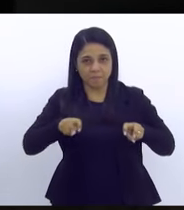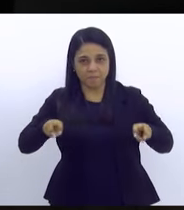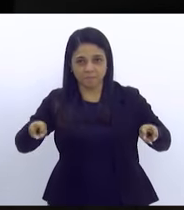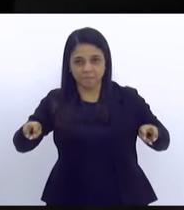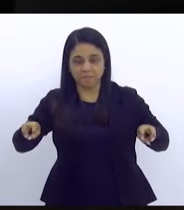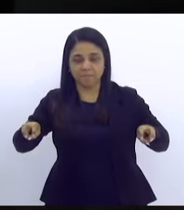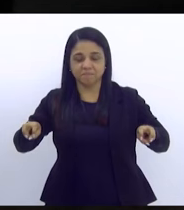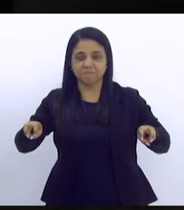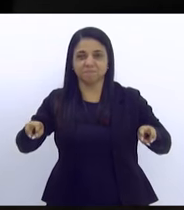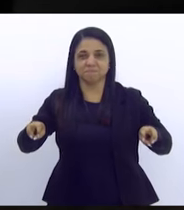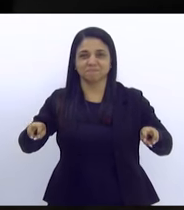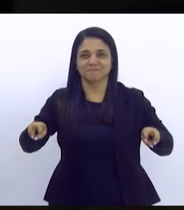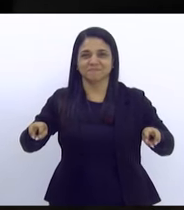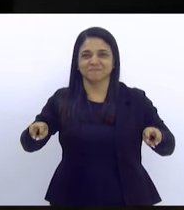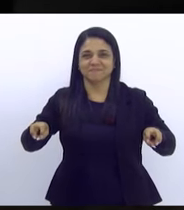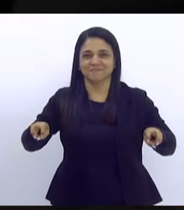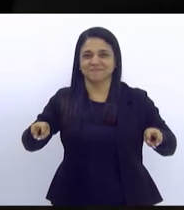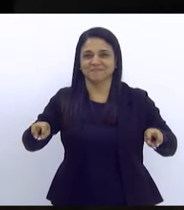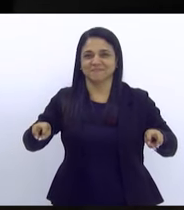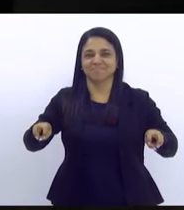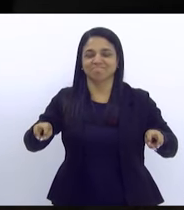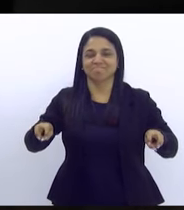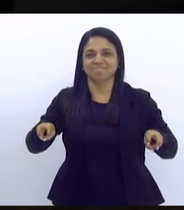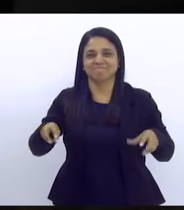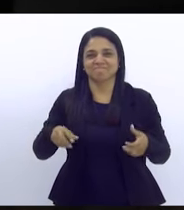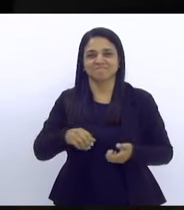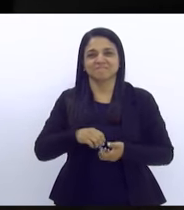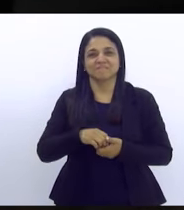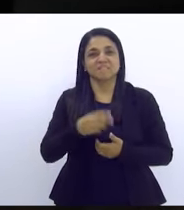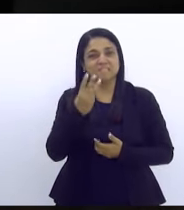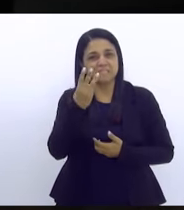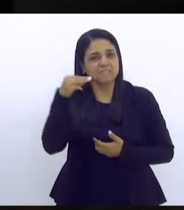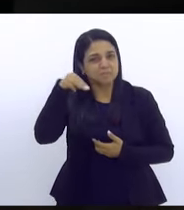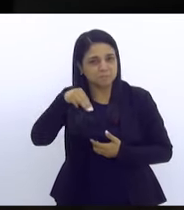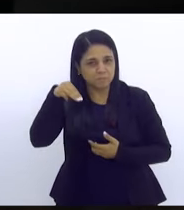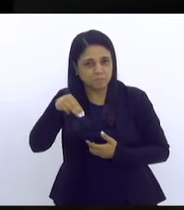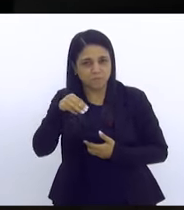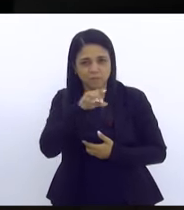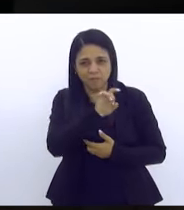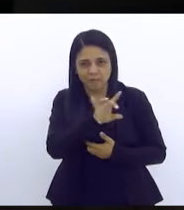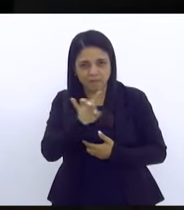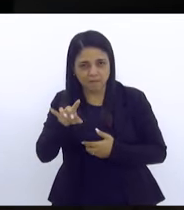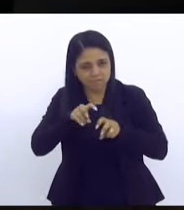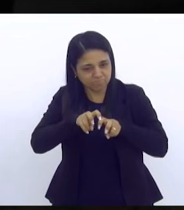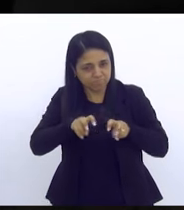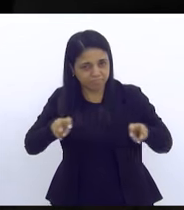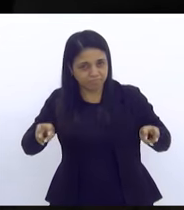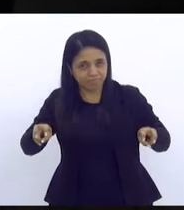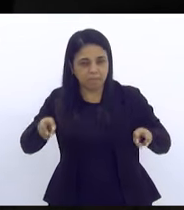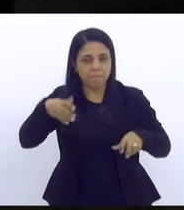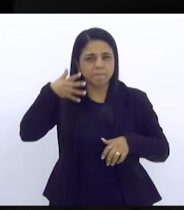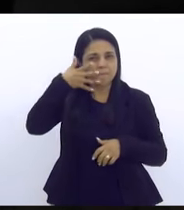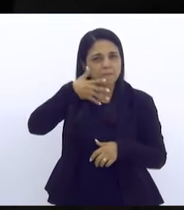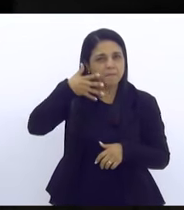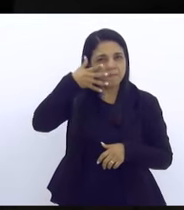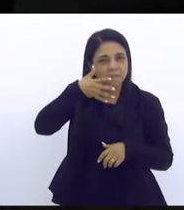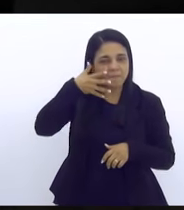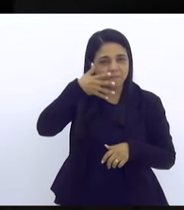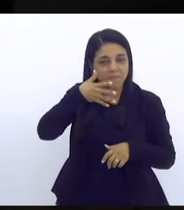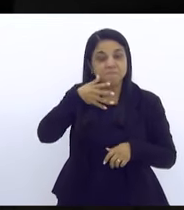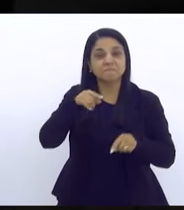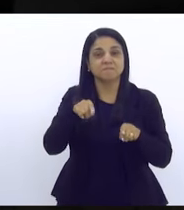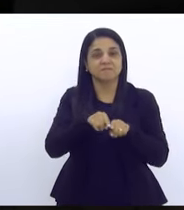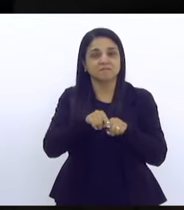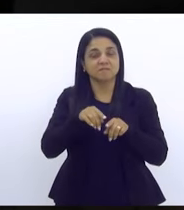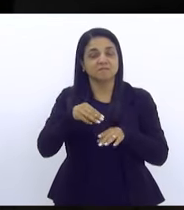Lembrando a todos que os senhores e as senhoras têm 3 minutos de fala para fazer suas explanações. Vou começar